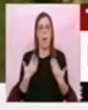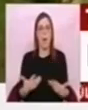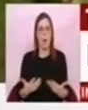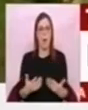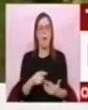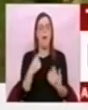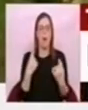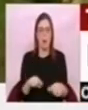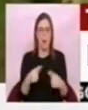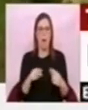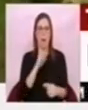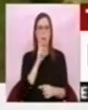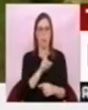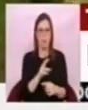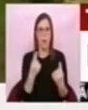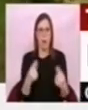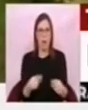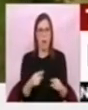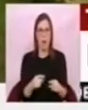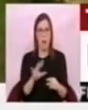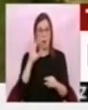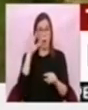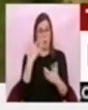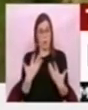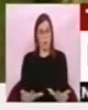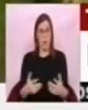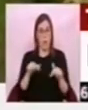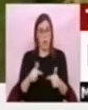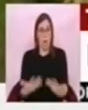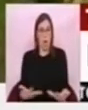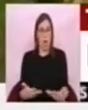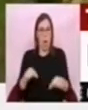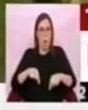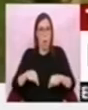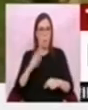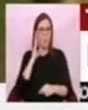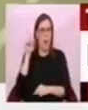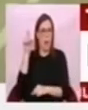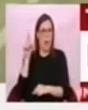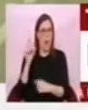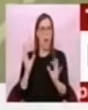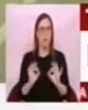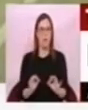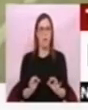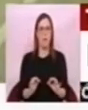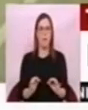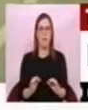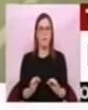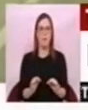momento capacidade para dar resposta ao que está a acontecer aqui e agora, hoje, e